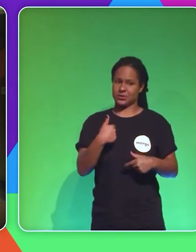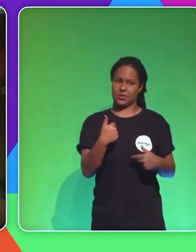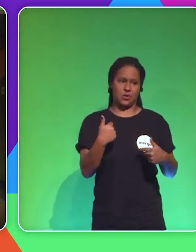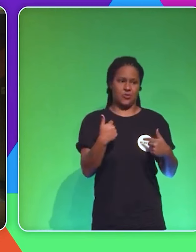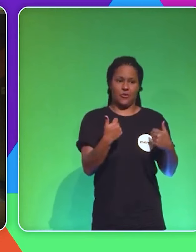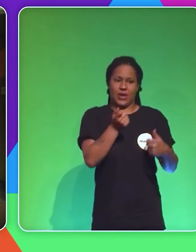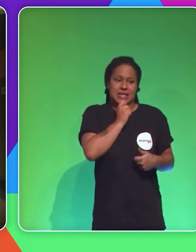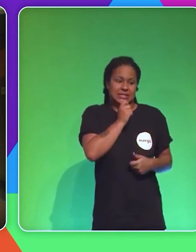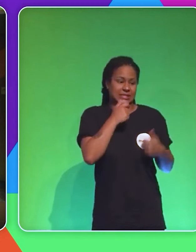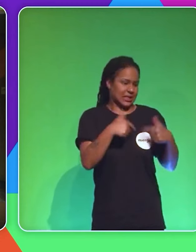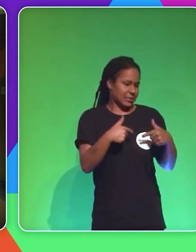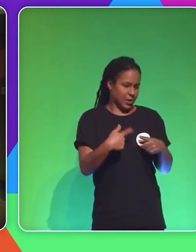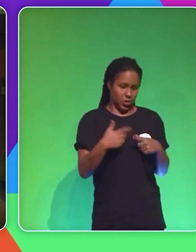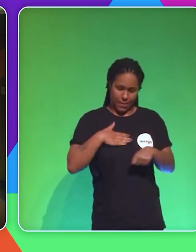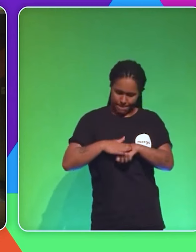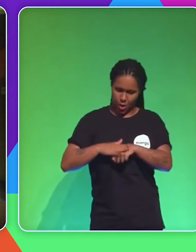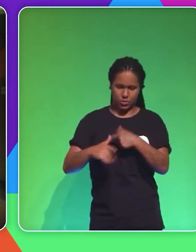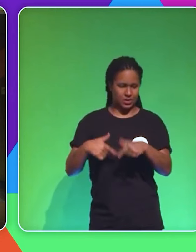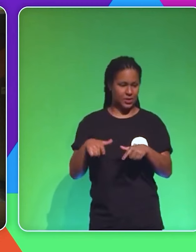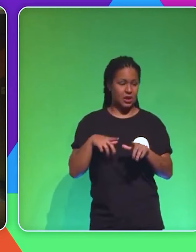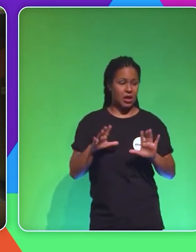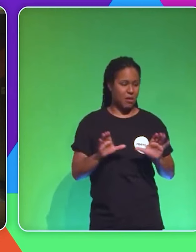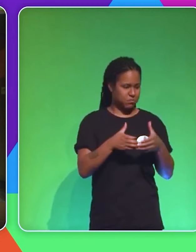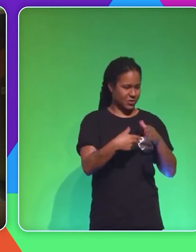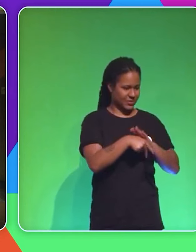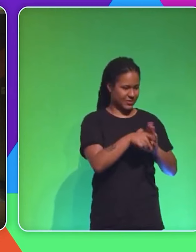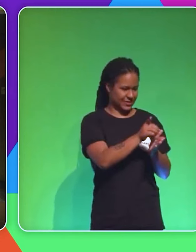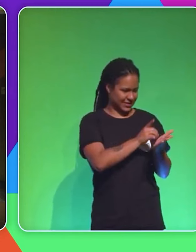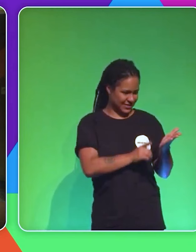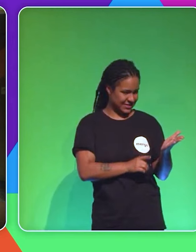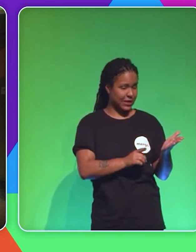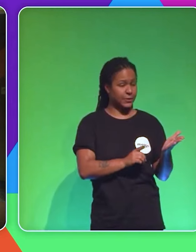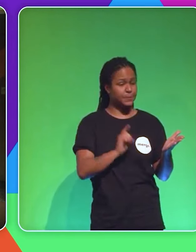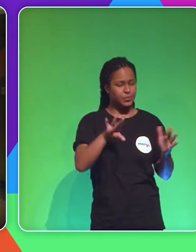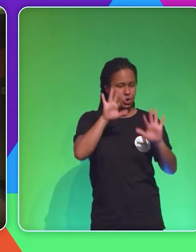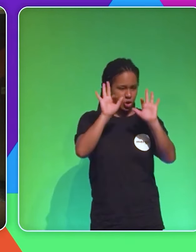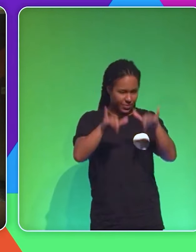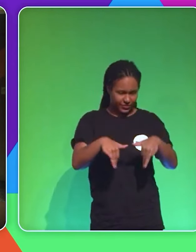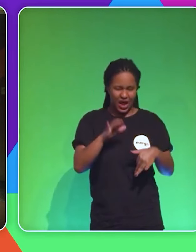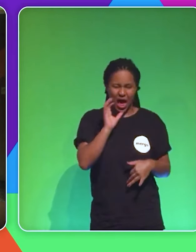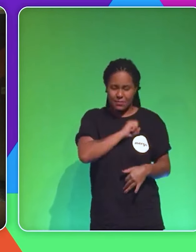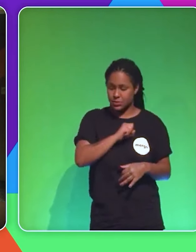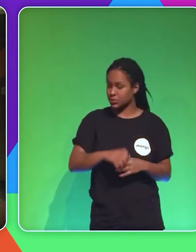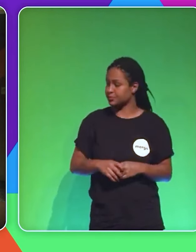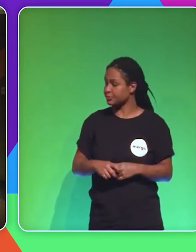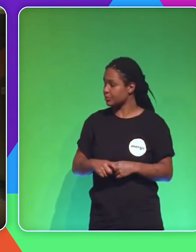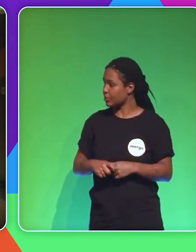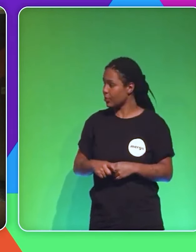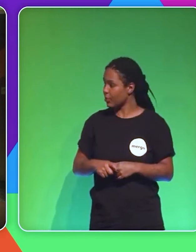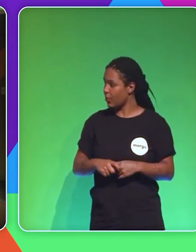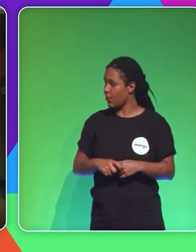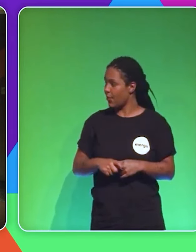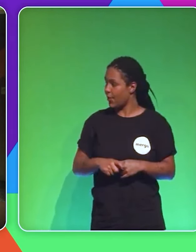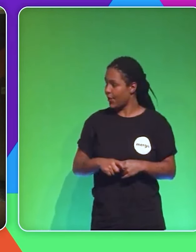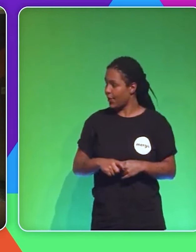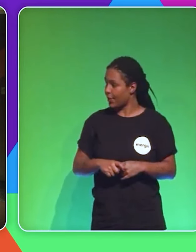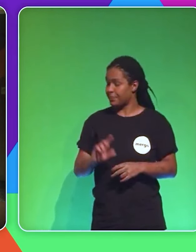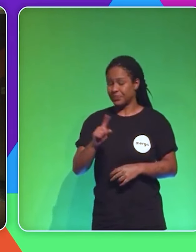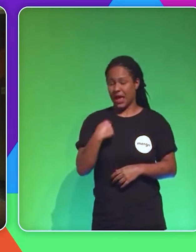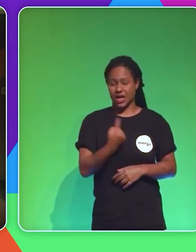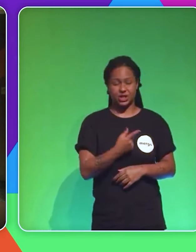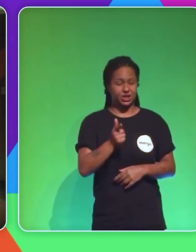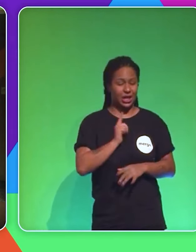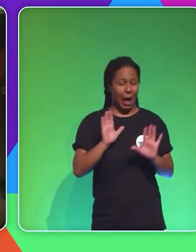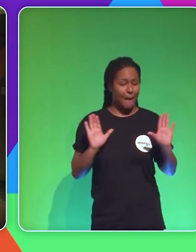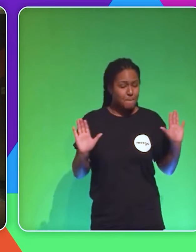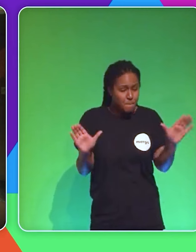trabalho é uma coisa da bolha de design que a gente não não só para fechar aqui pessoal rapidinho eh a gente vive